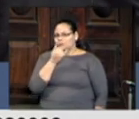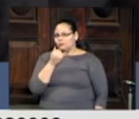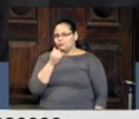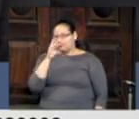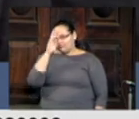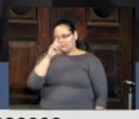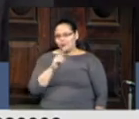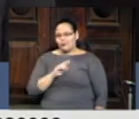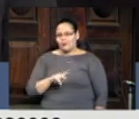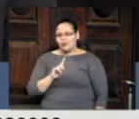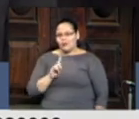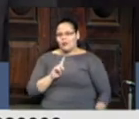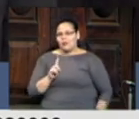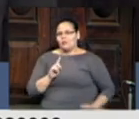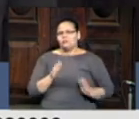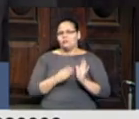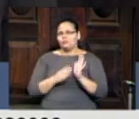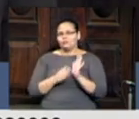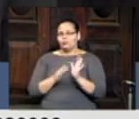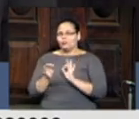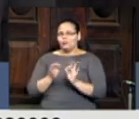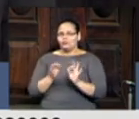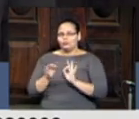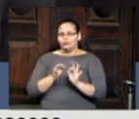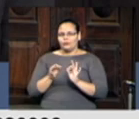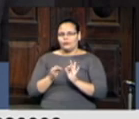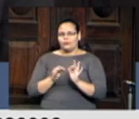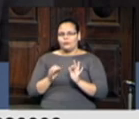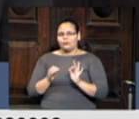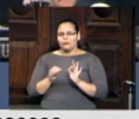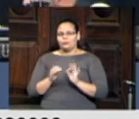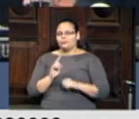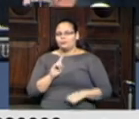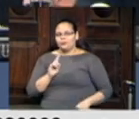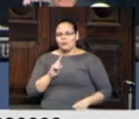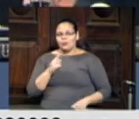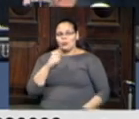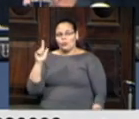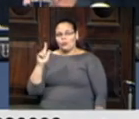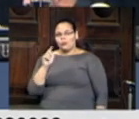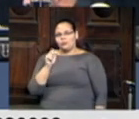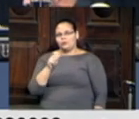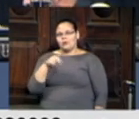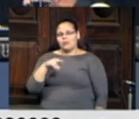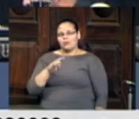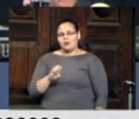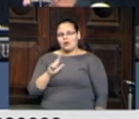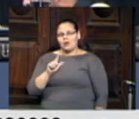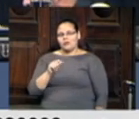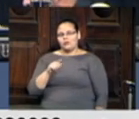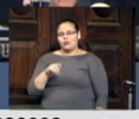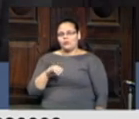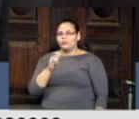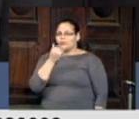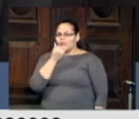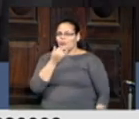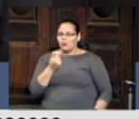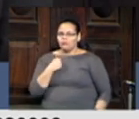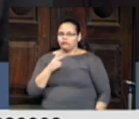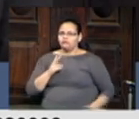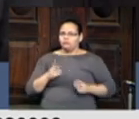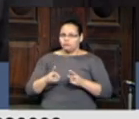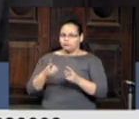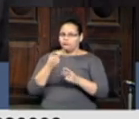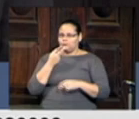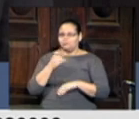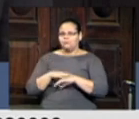eu coloquei Então- em votação é o projeto do deputado André Lazzaroni. Então, mas eu queria continuar, senhor presidente,